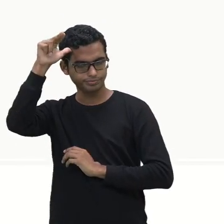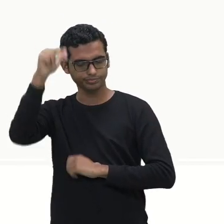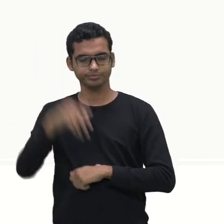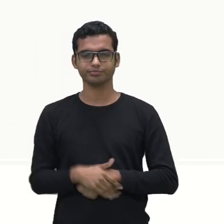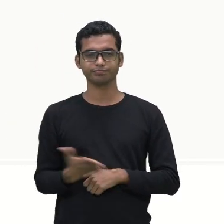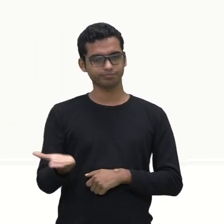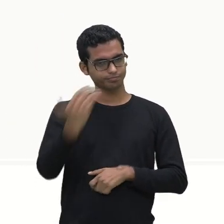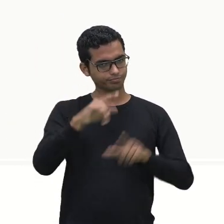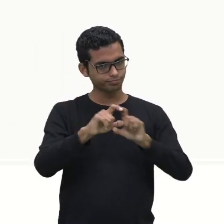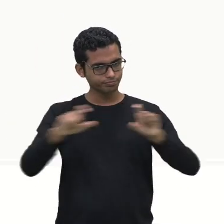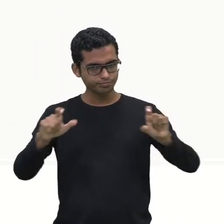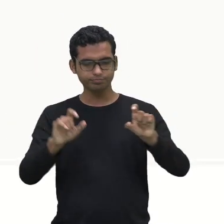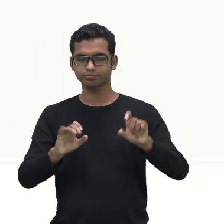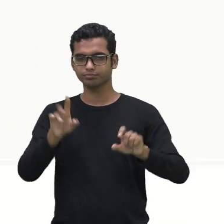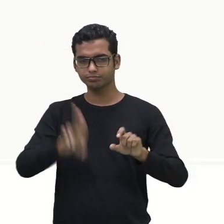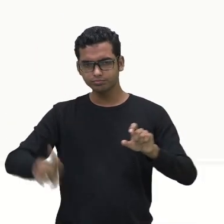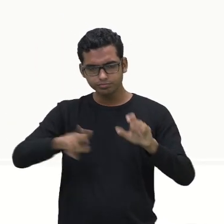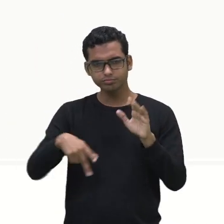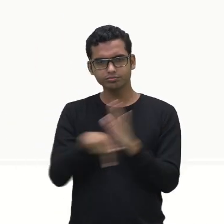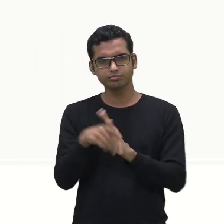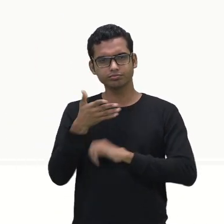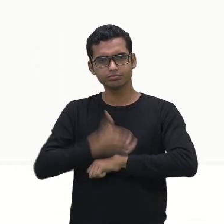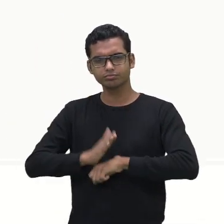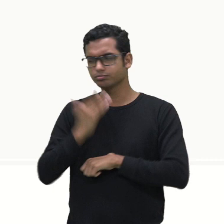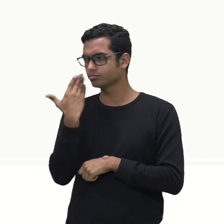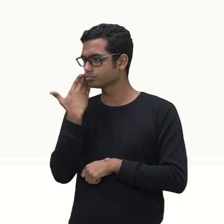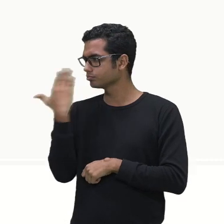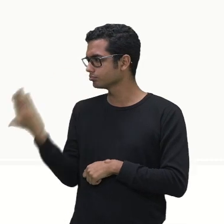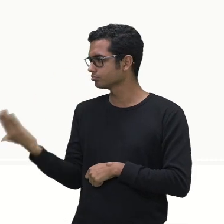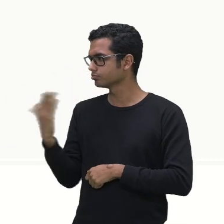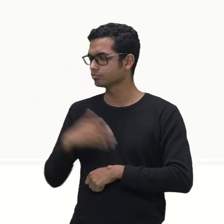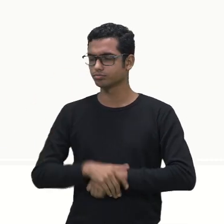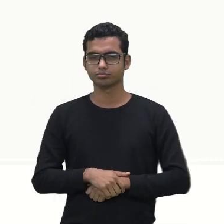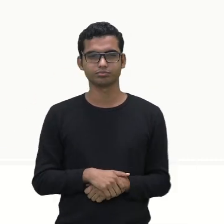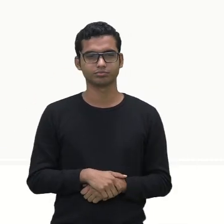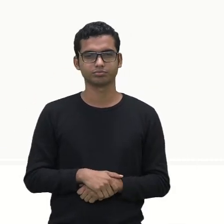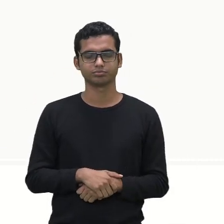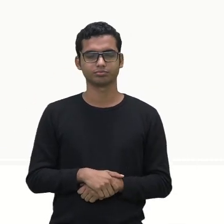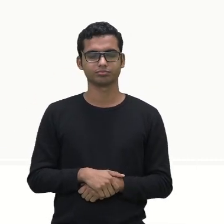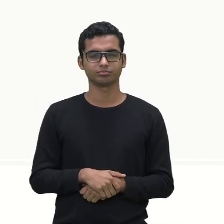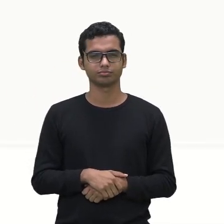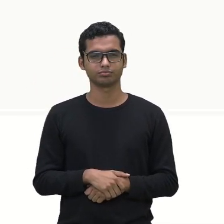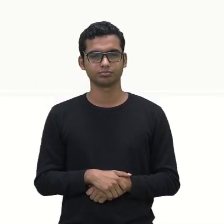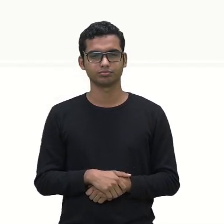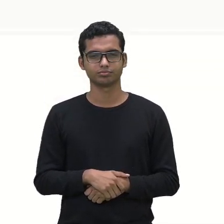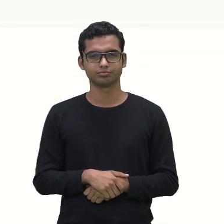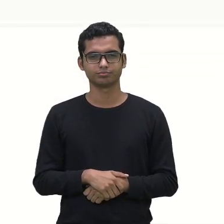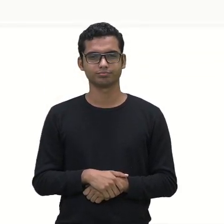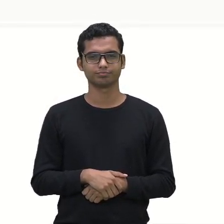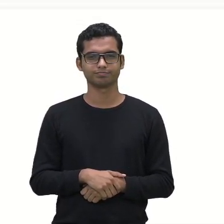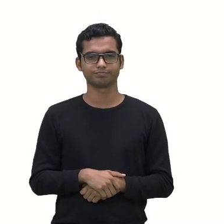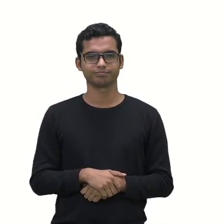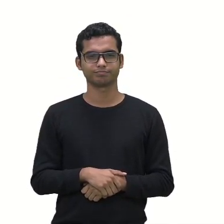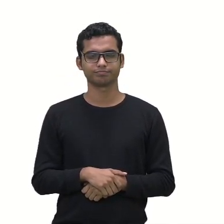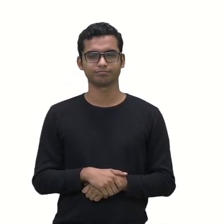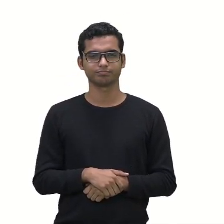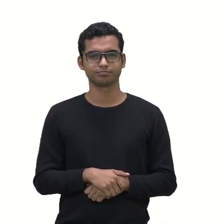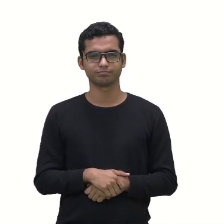vamos novamente aplicar, né, a nossa expressão para calcular